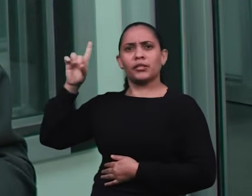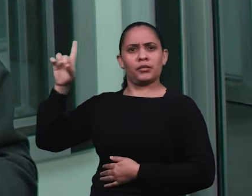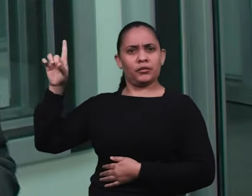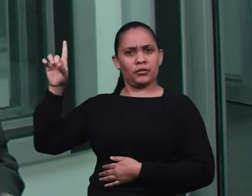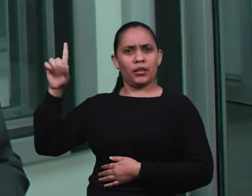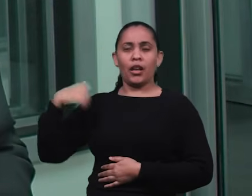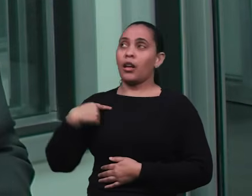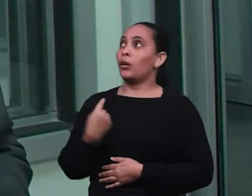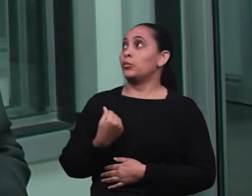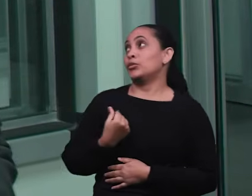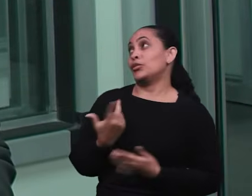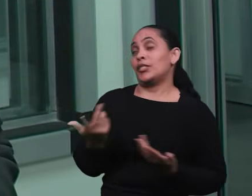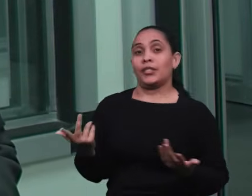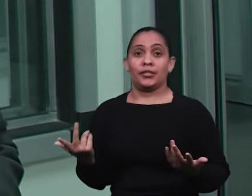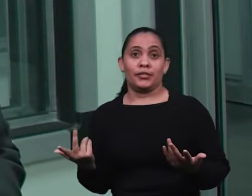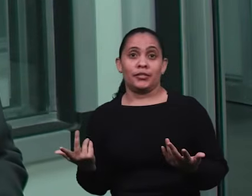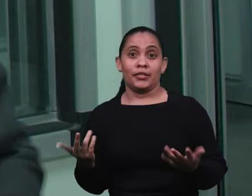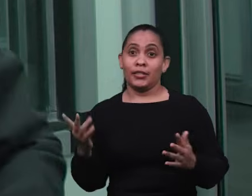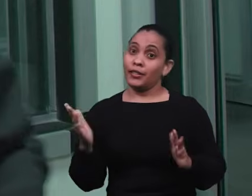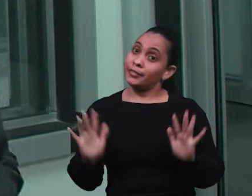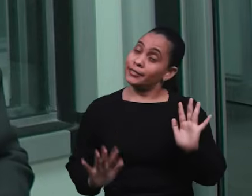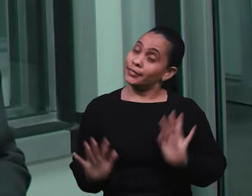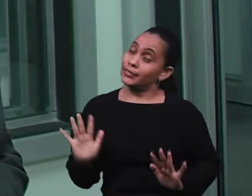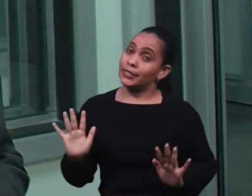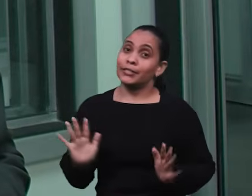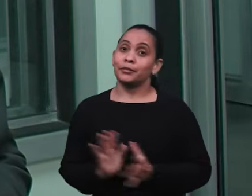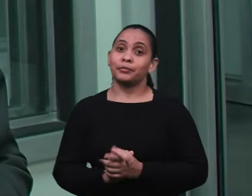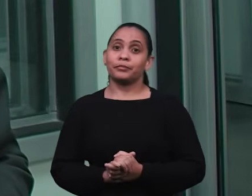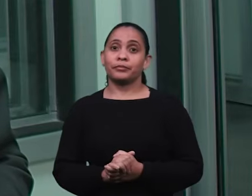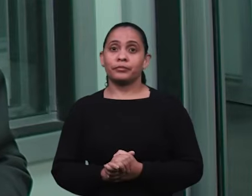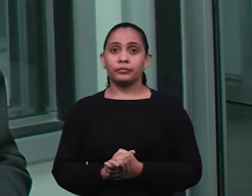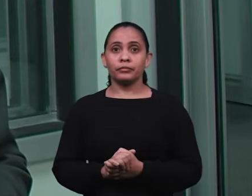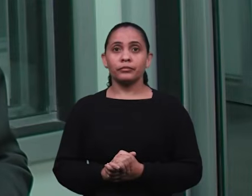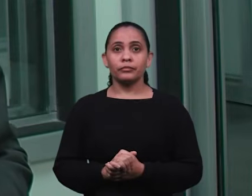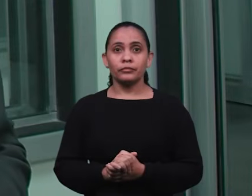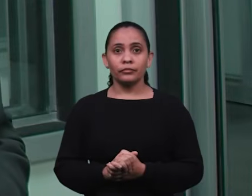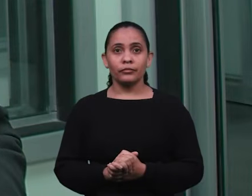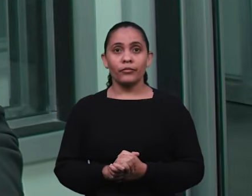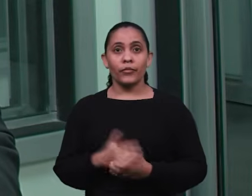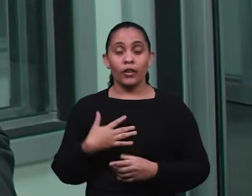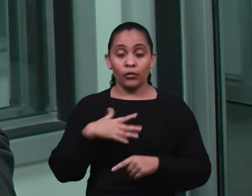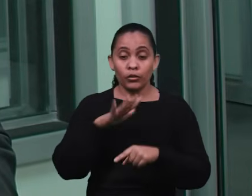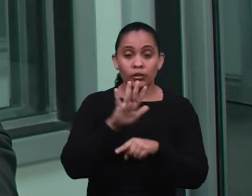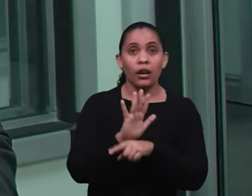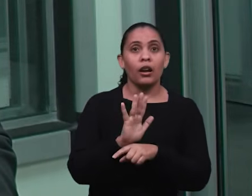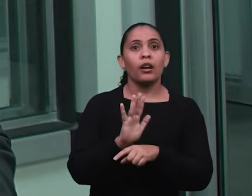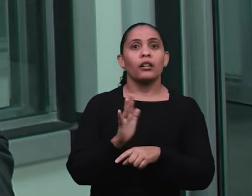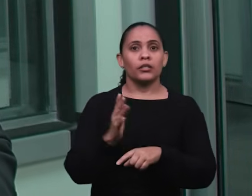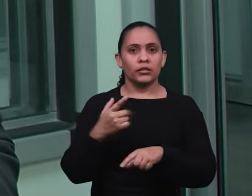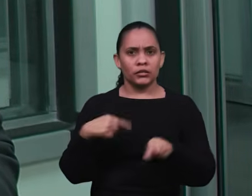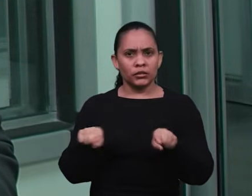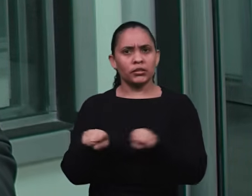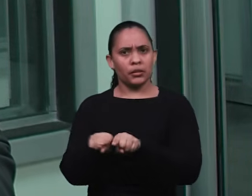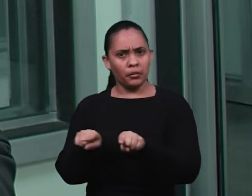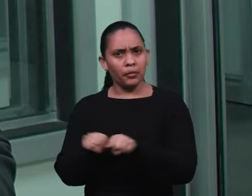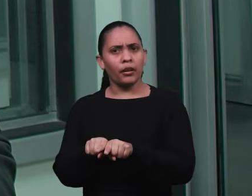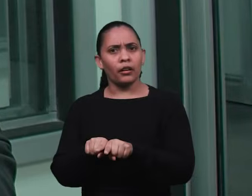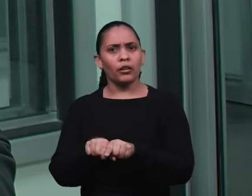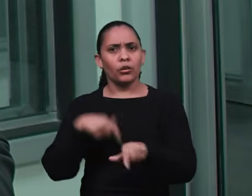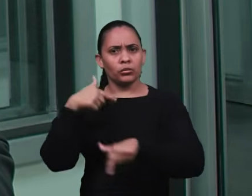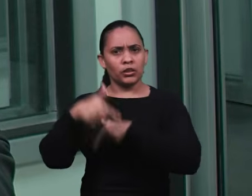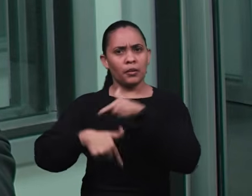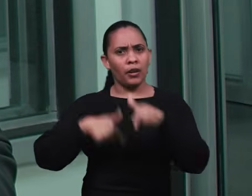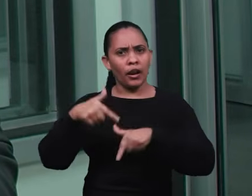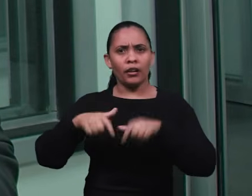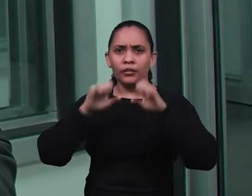Mas de que forma? O Senhor precisa de dinheiro? Não. Mas às vezes, né, o ajudar a obra do Senhor naquilo que